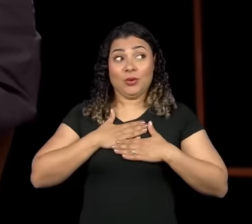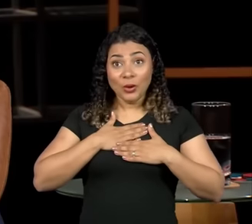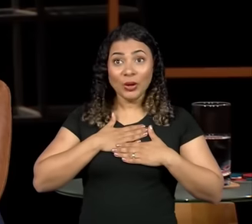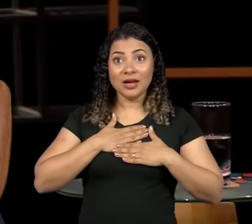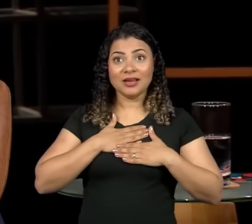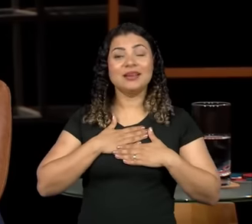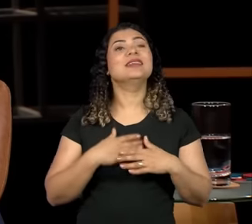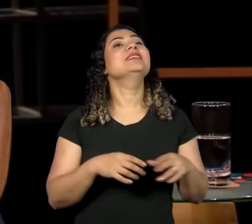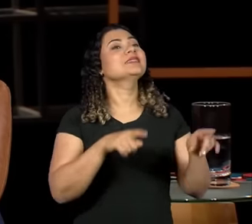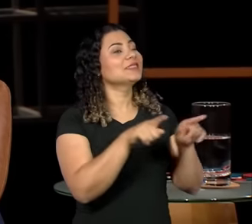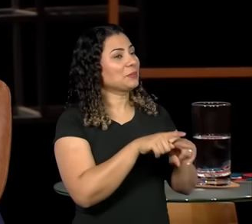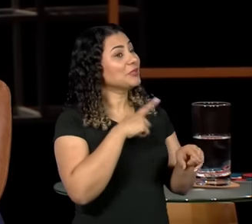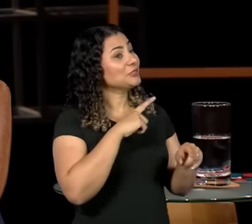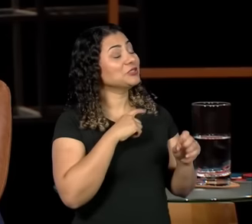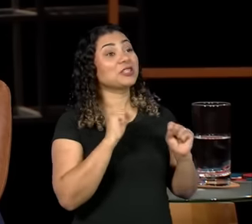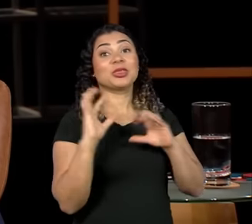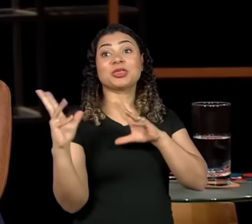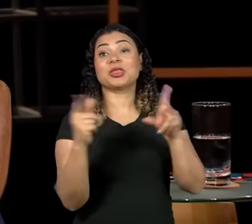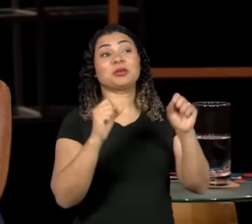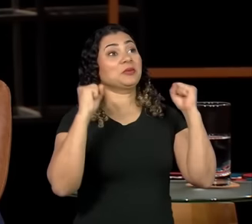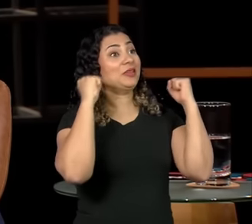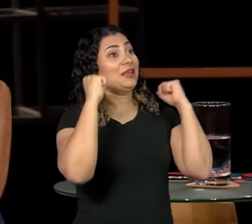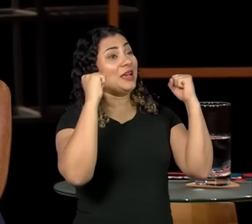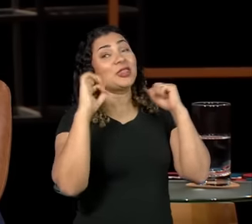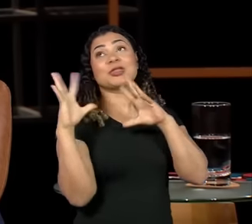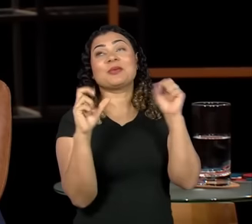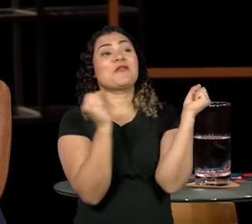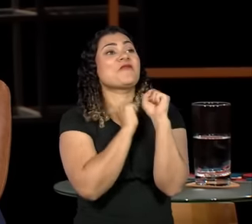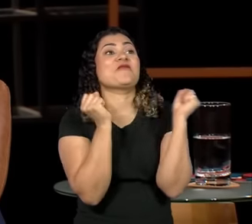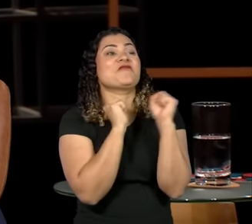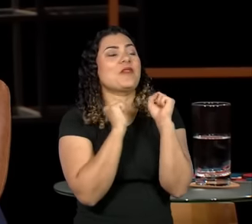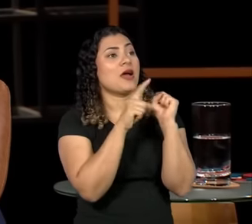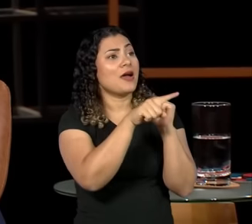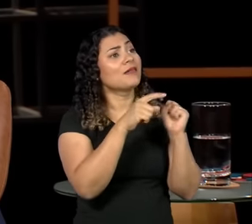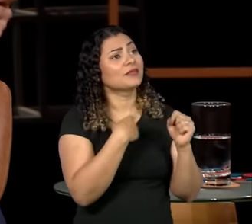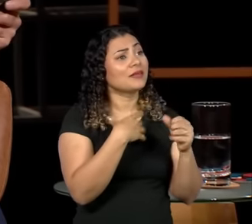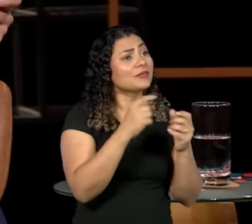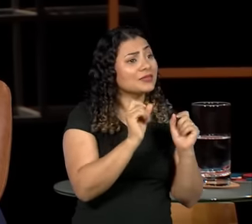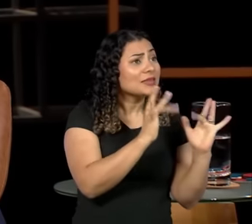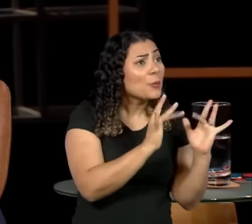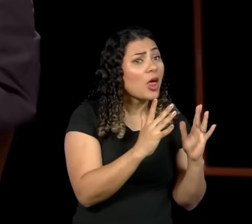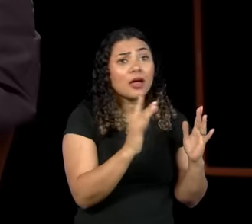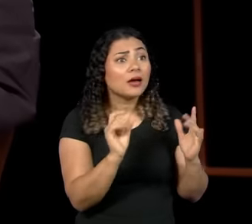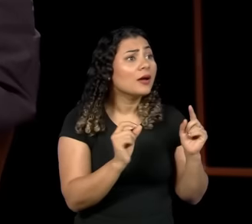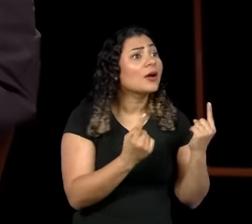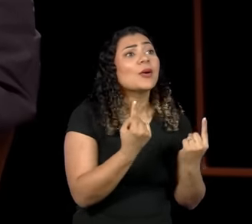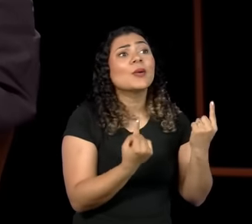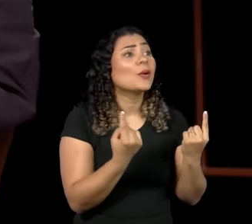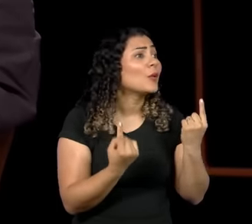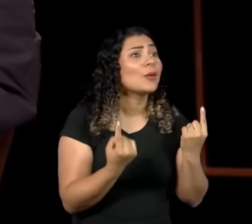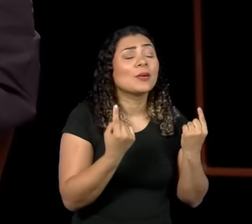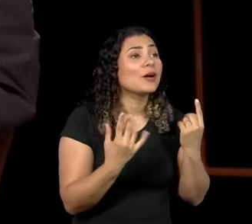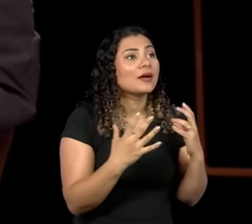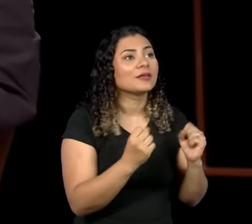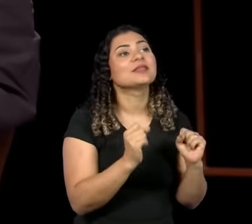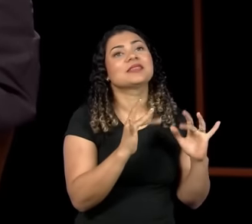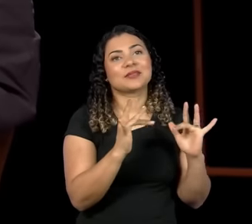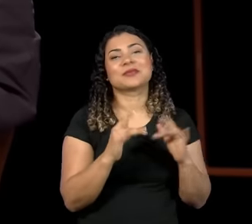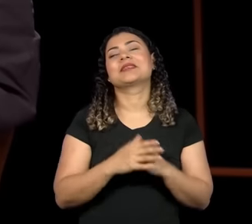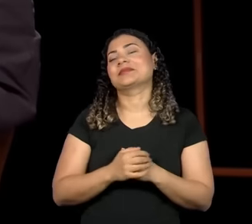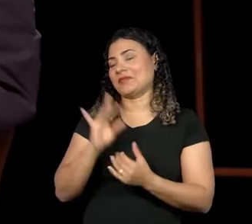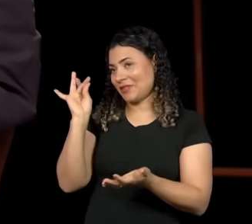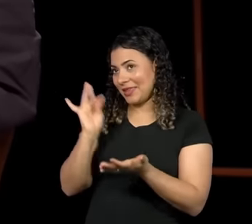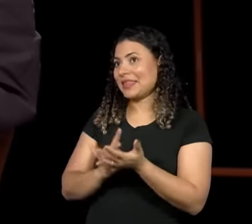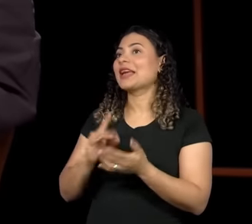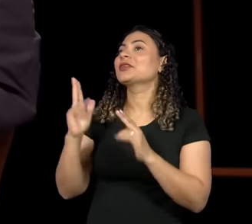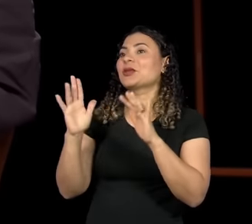Agora, havia mesmo uma torcida enorme, né, dos fãs, que você ficasse com uma, ficasse com a outra. Tal. Essa novela